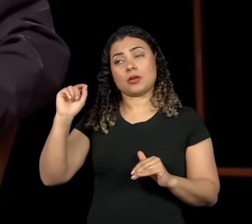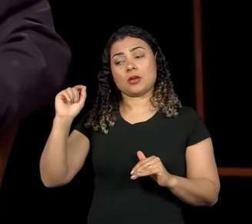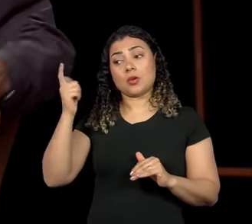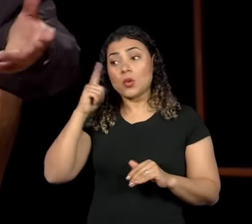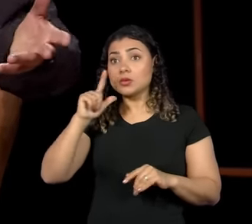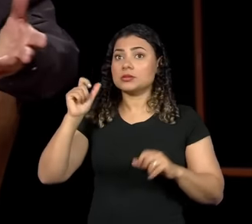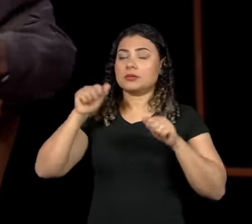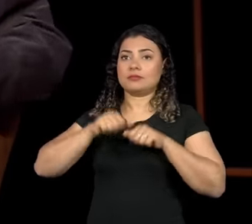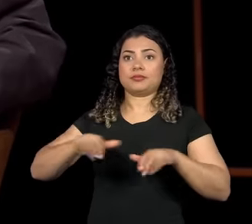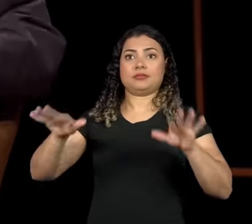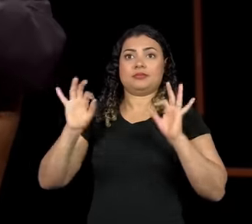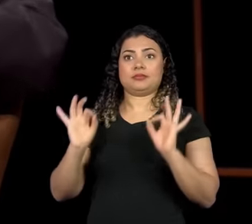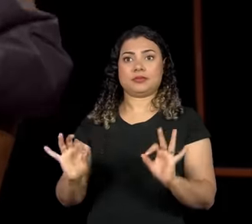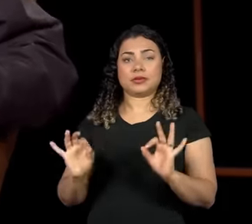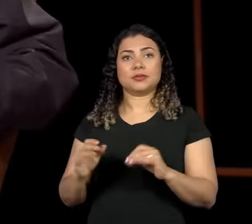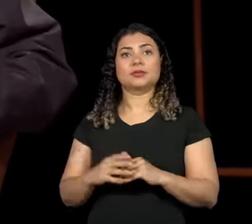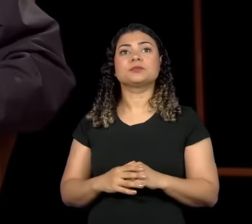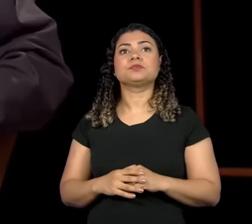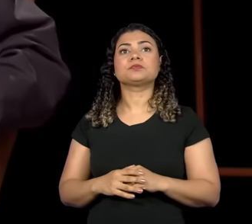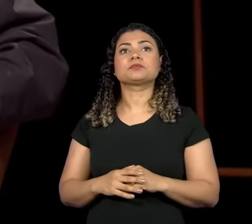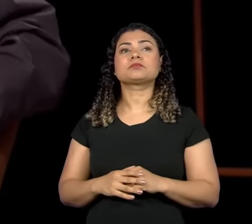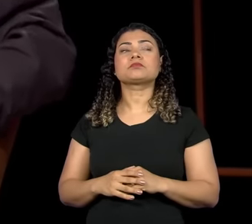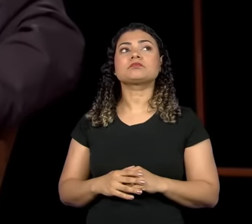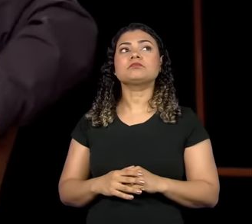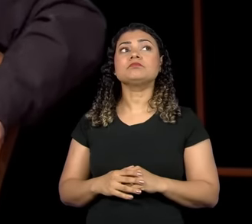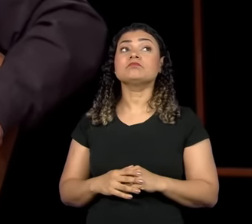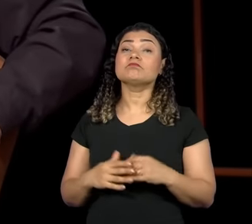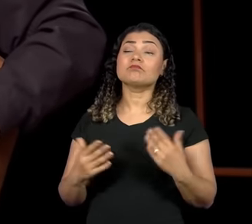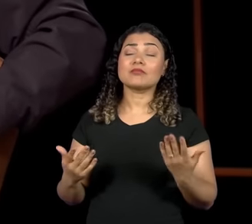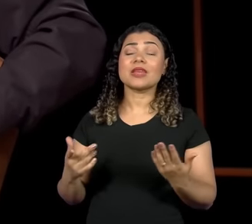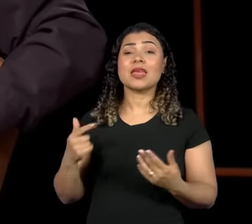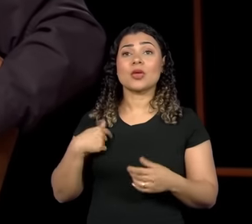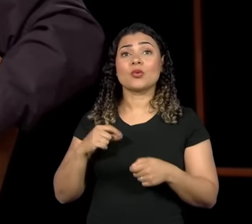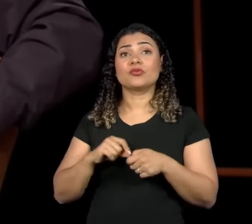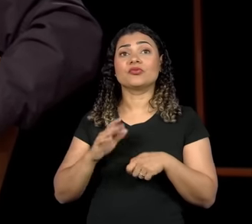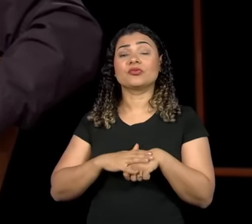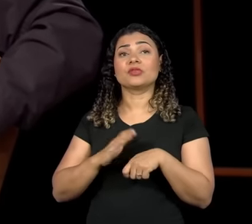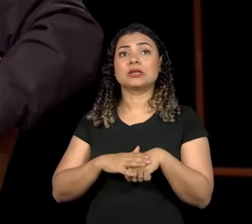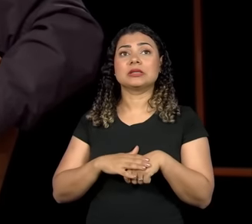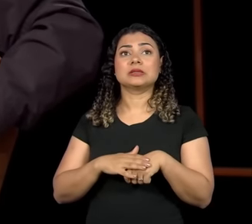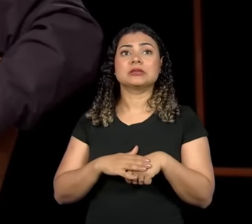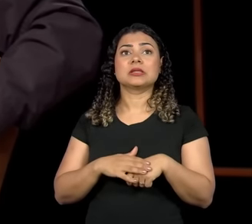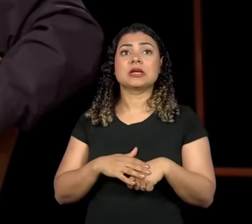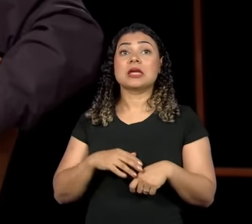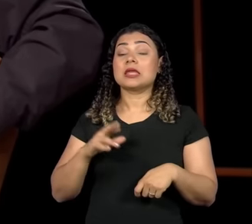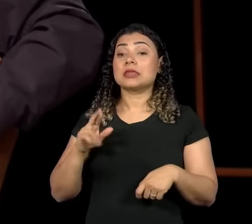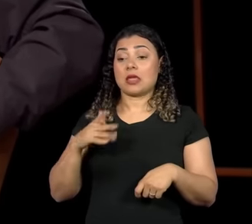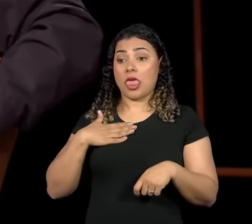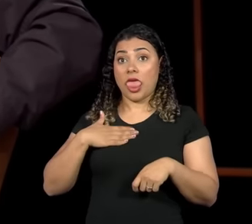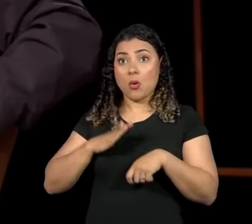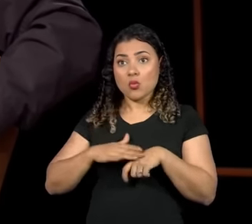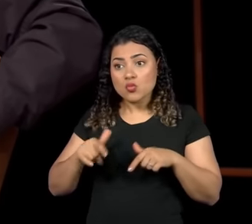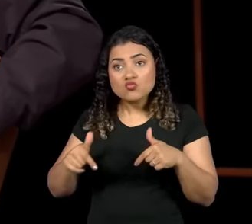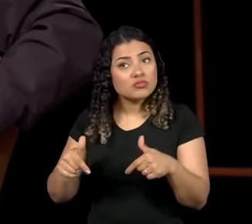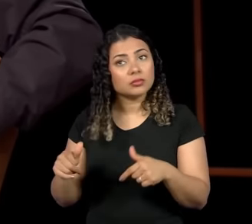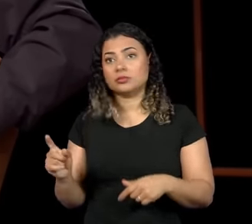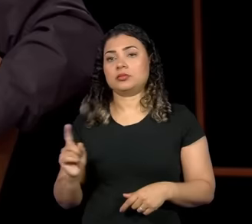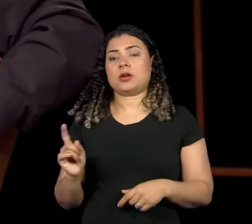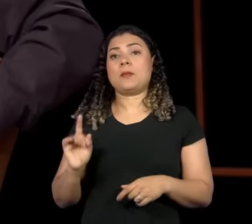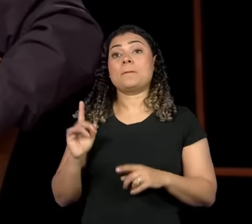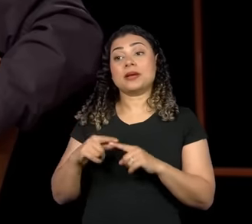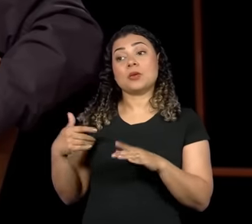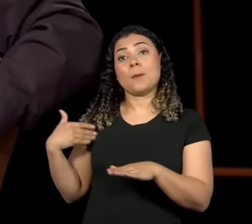sucesso, vamos dizer assim, num certo meio, foi um que eu fiz, não como realizador, mas